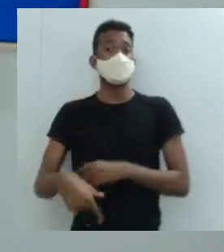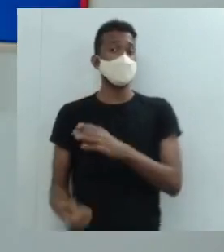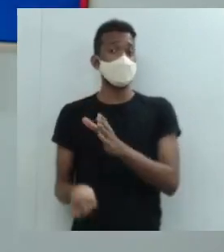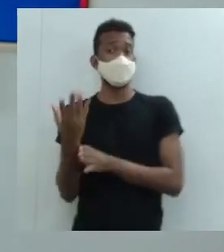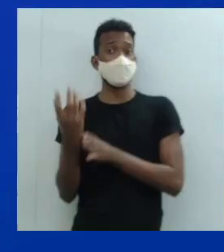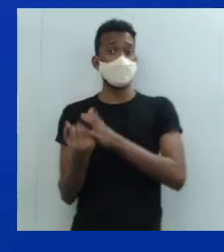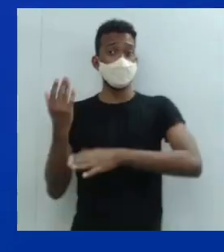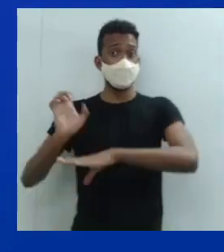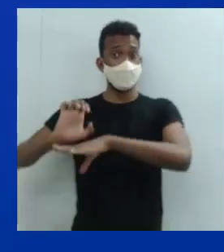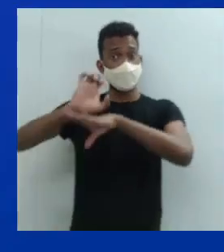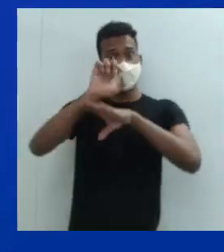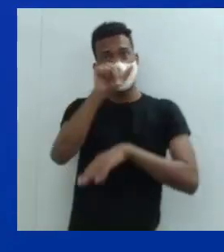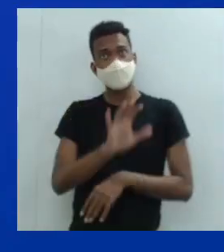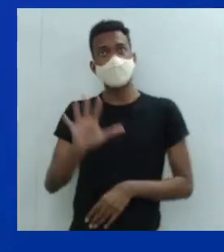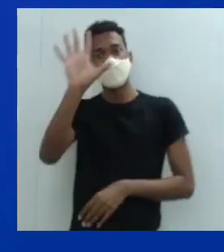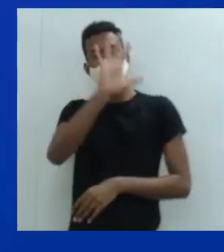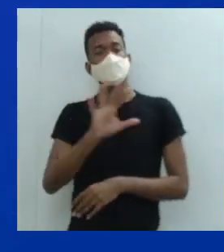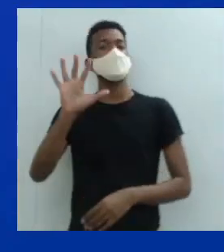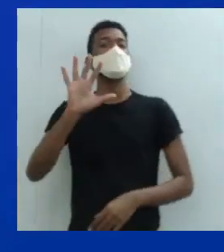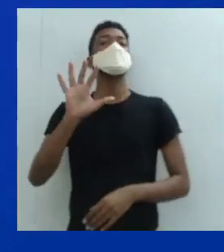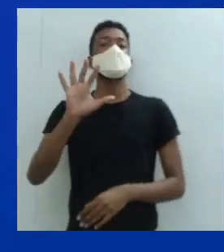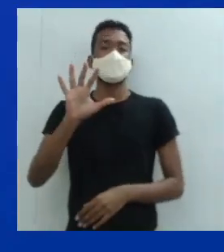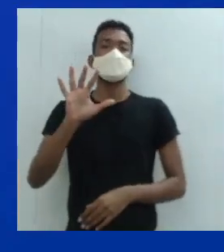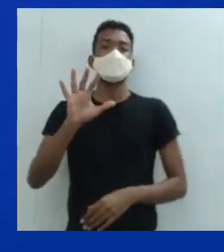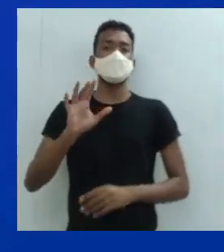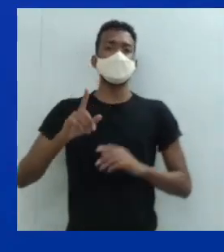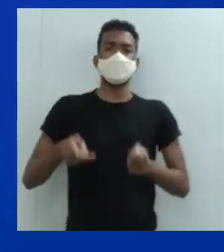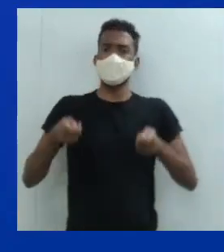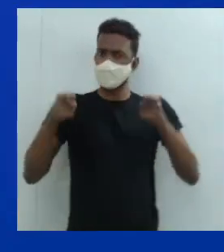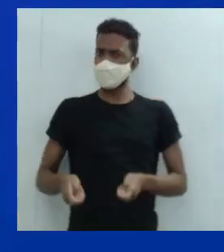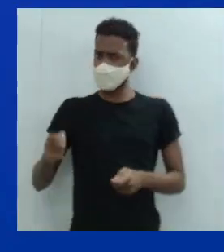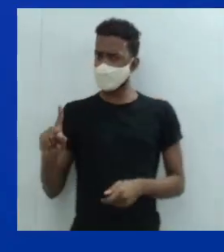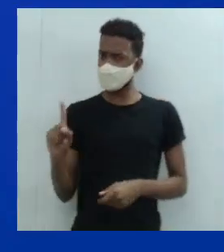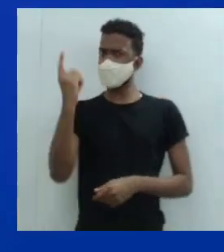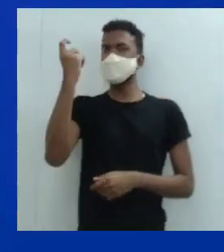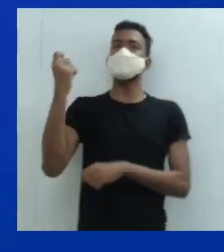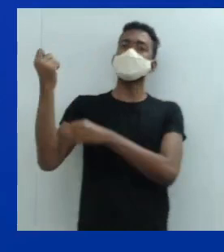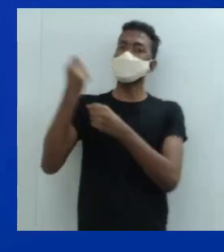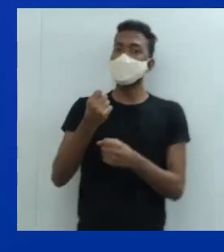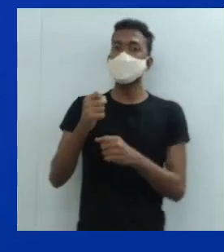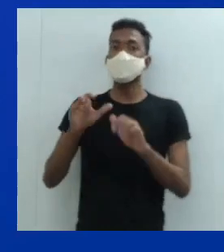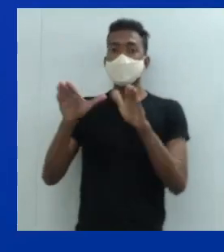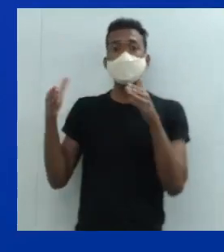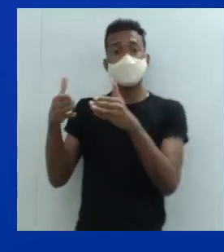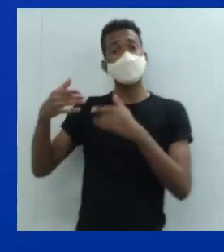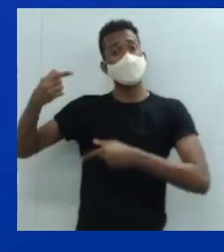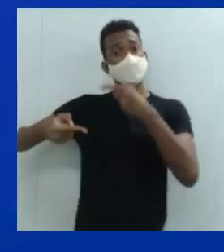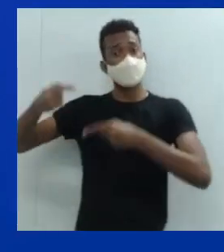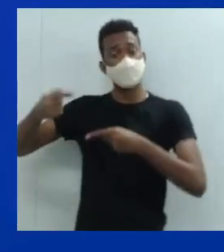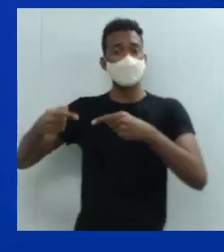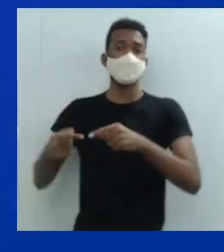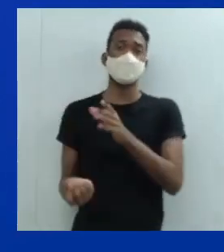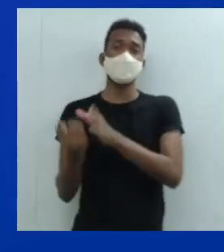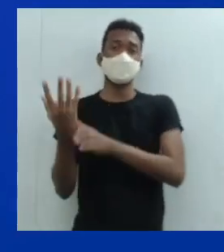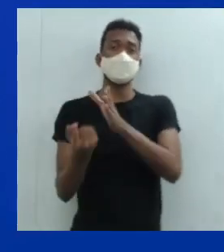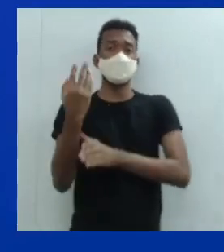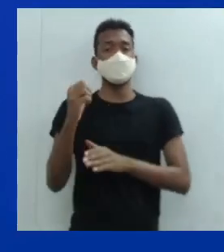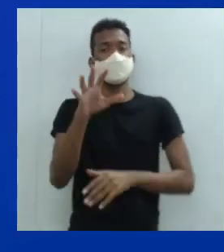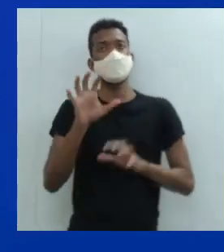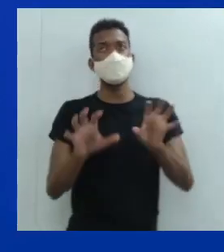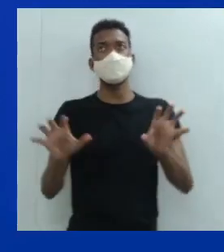Estados Nacionais, o absolutismo, centralização política e construção dos territórios